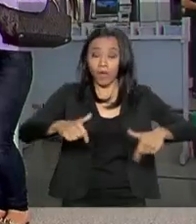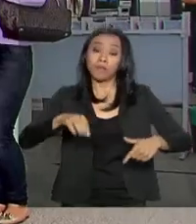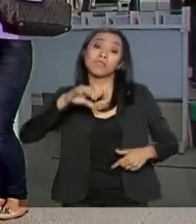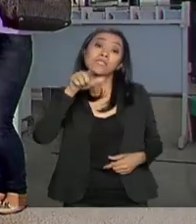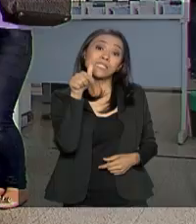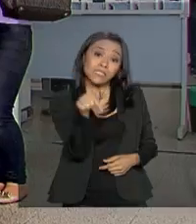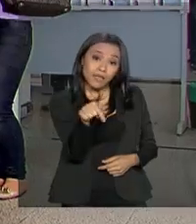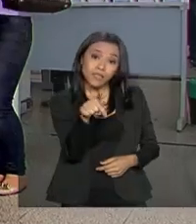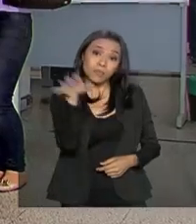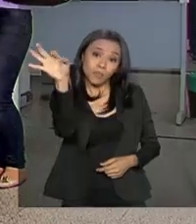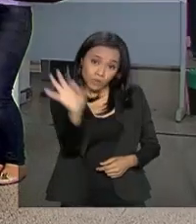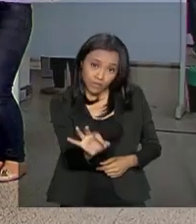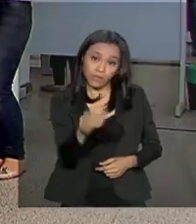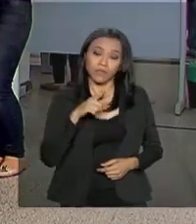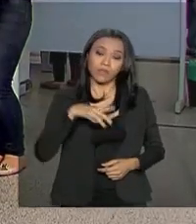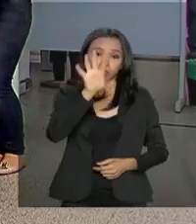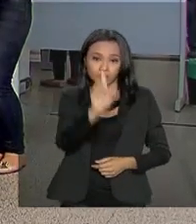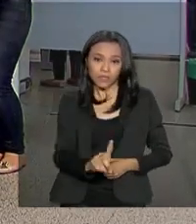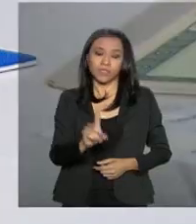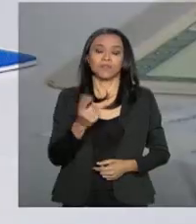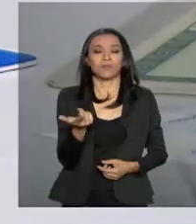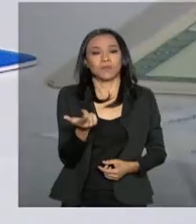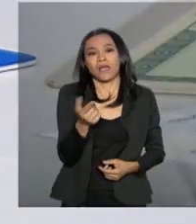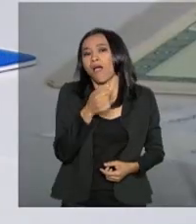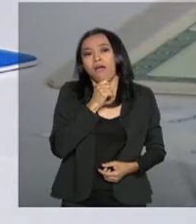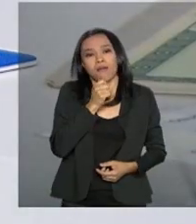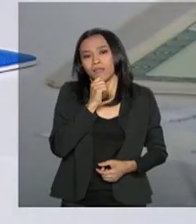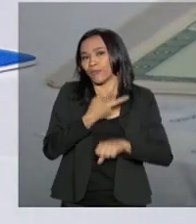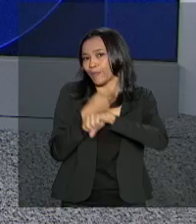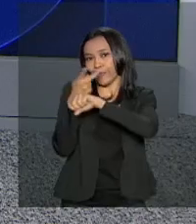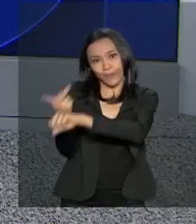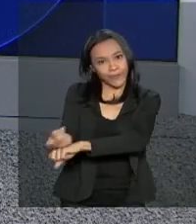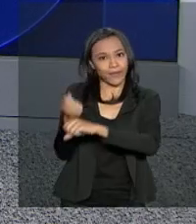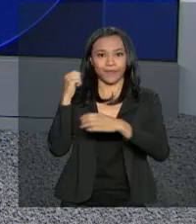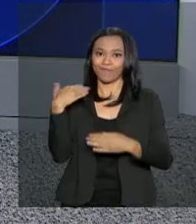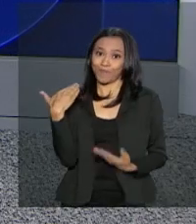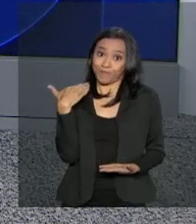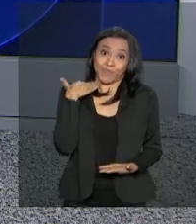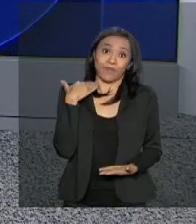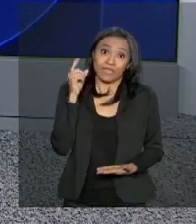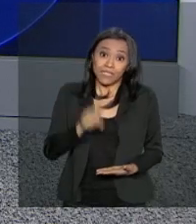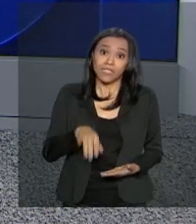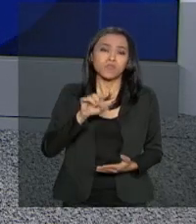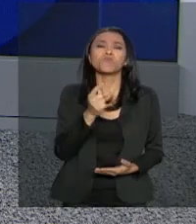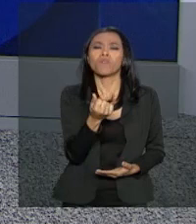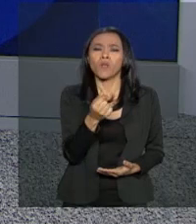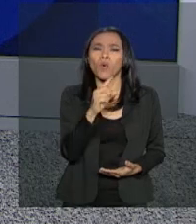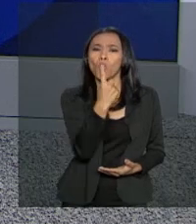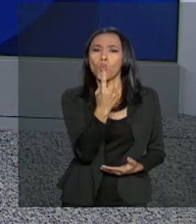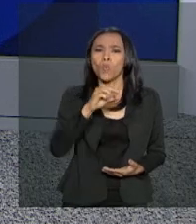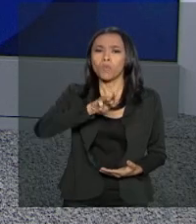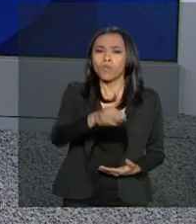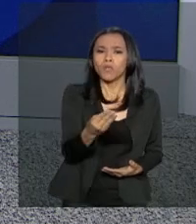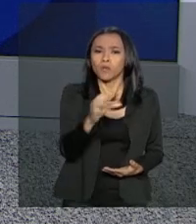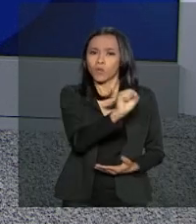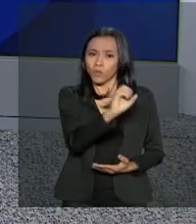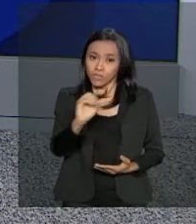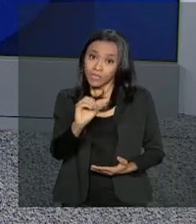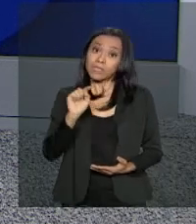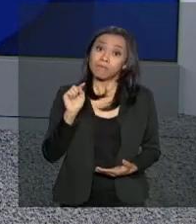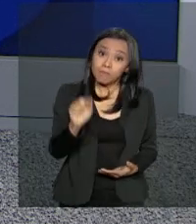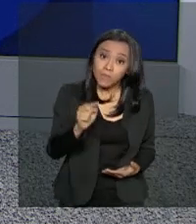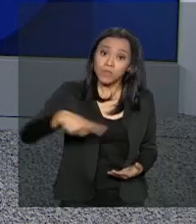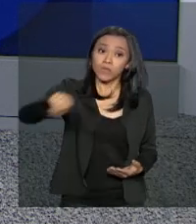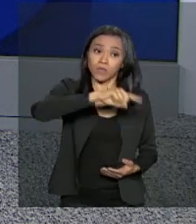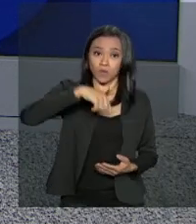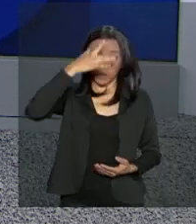das pessoas que têm direito ao benefício ainda não procurar um banco isso equivale a um milhão e 800 mil pessoas lembrando que